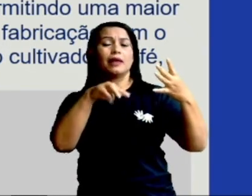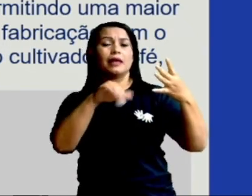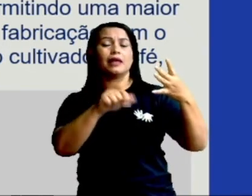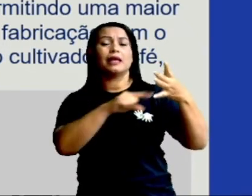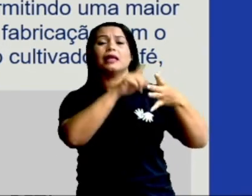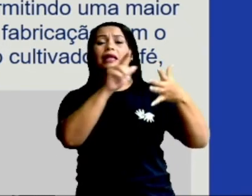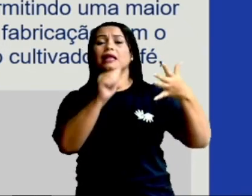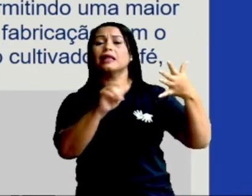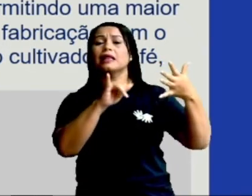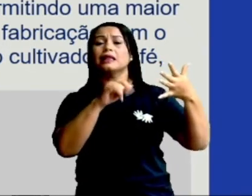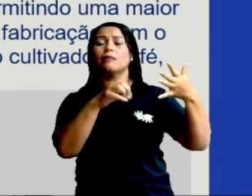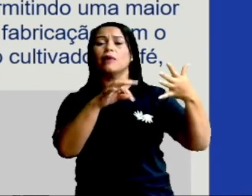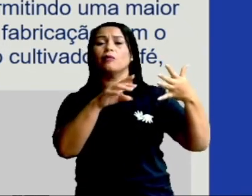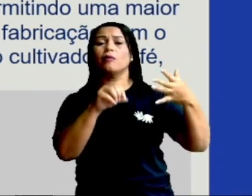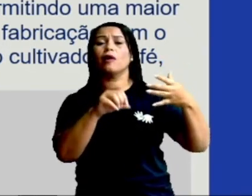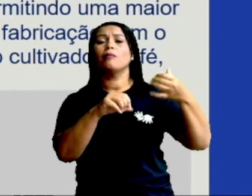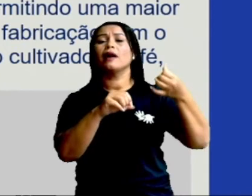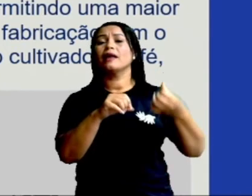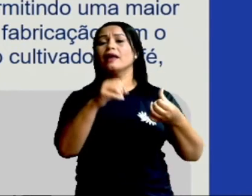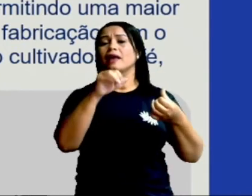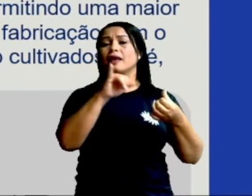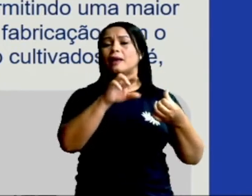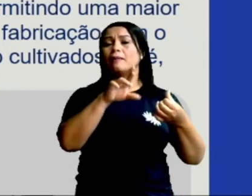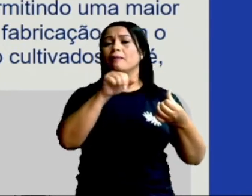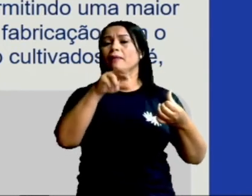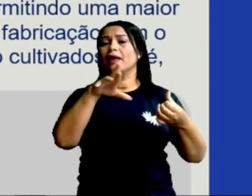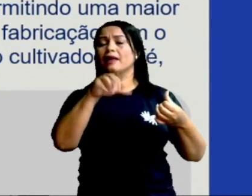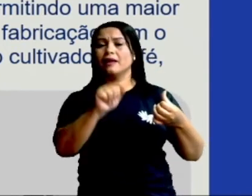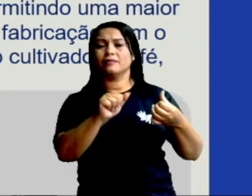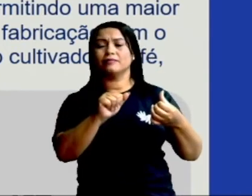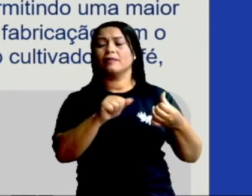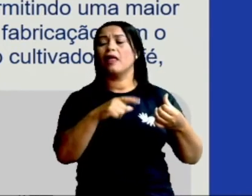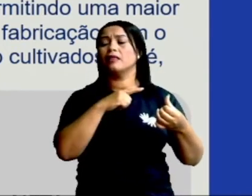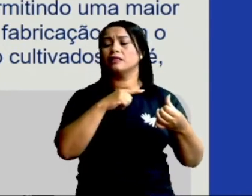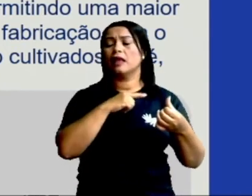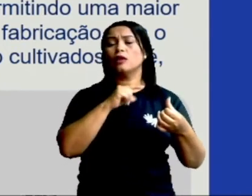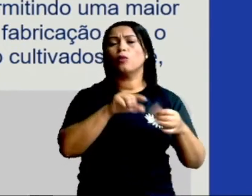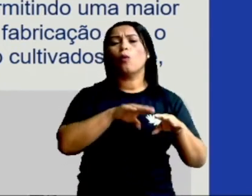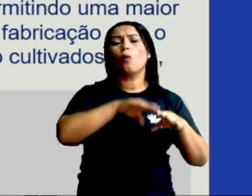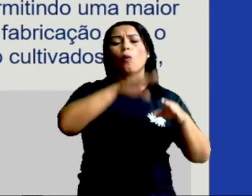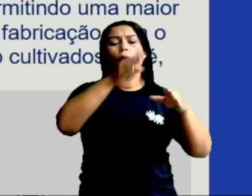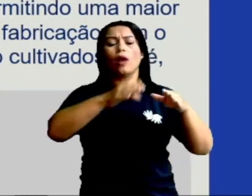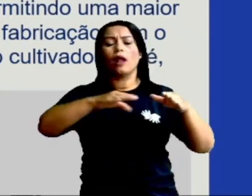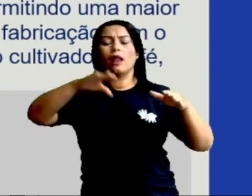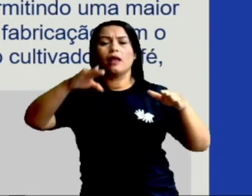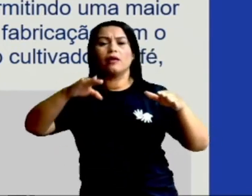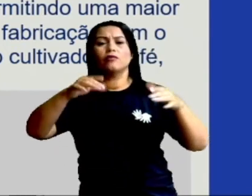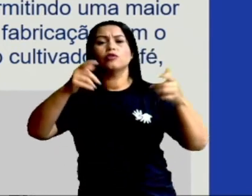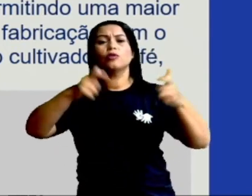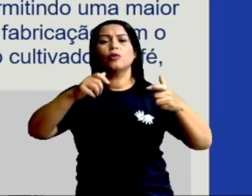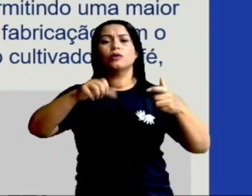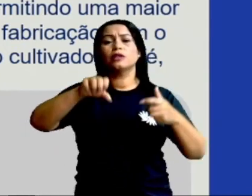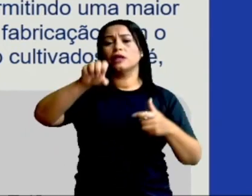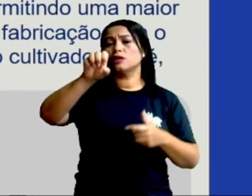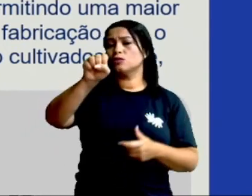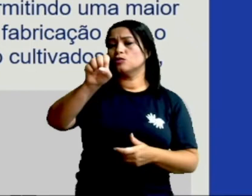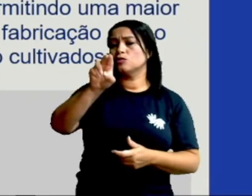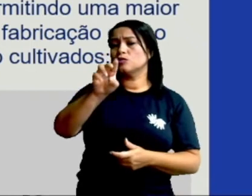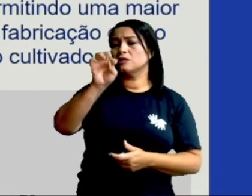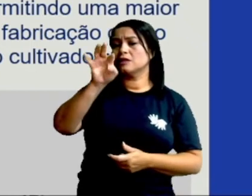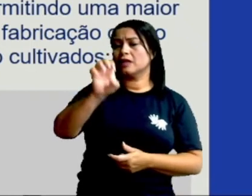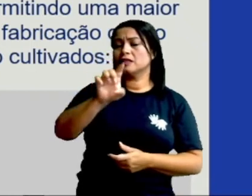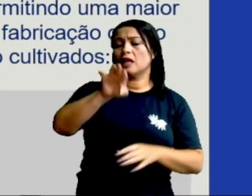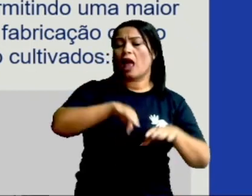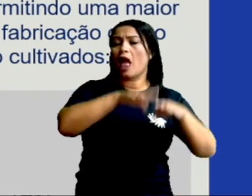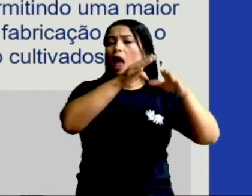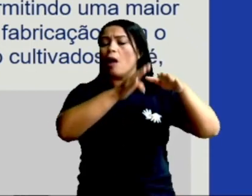Itabapoana e Ribeira de Iguape em relevo relevo da Região Sudeste ele é um pouco